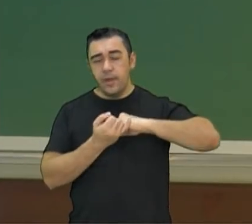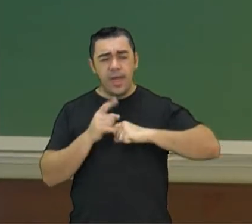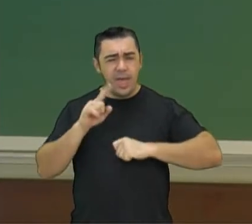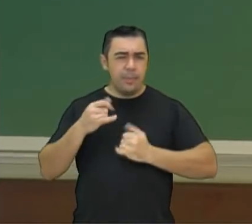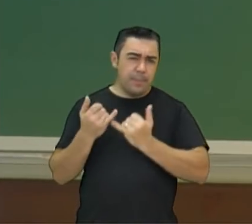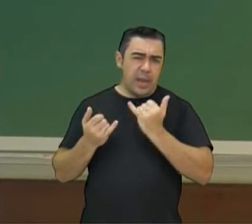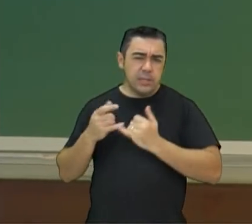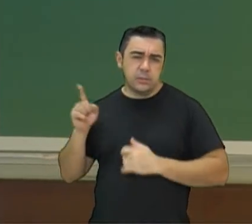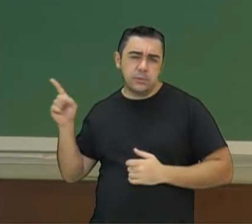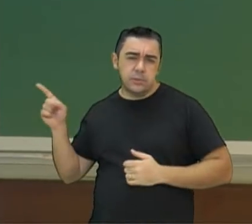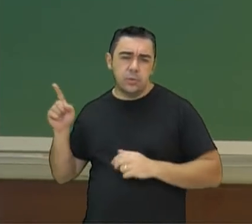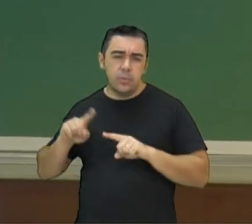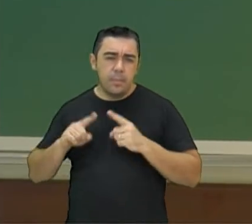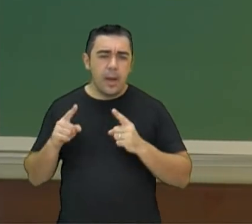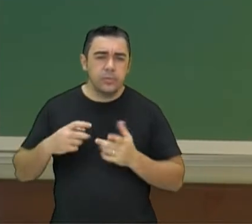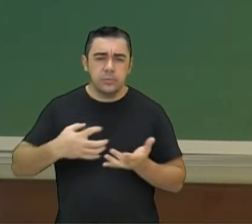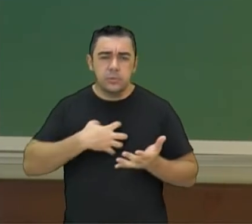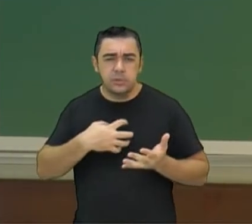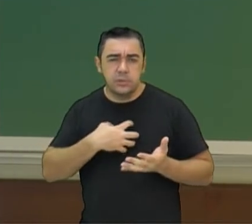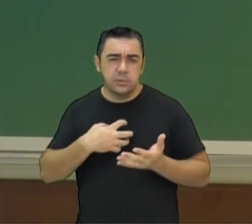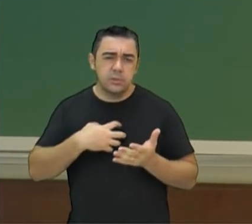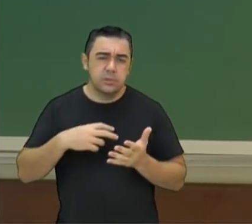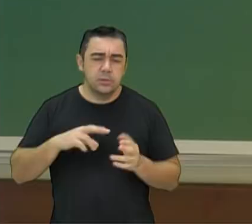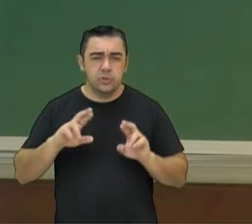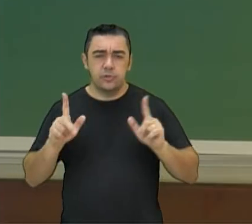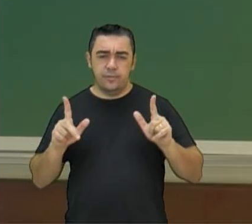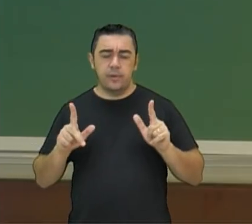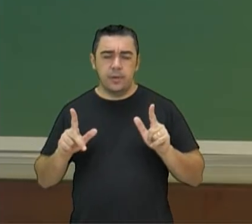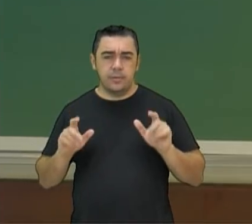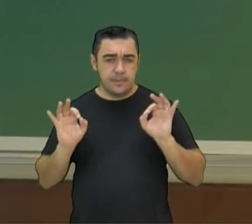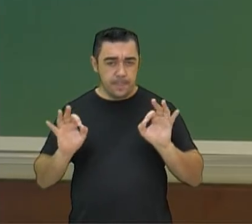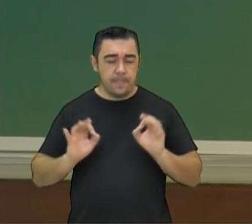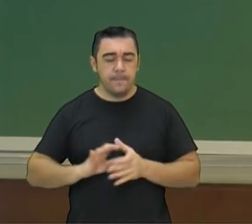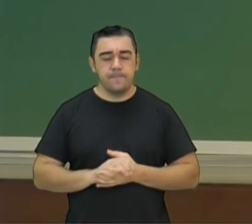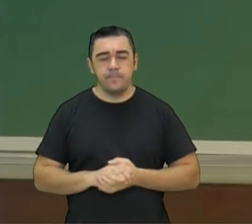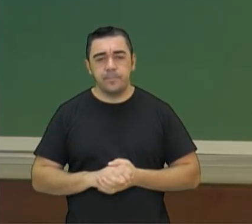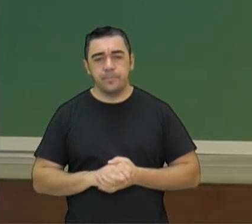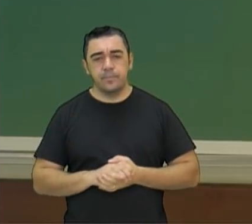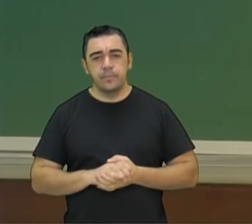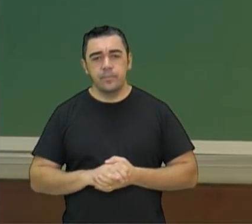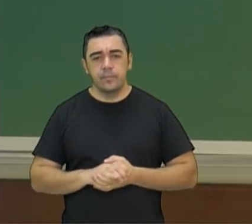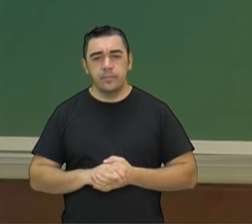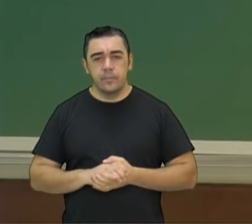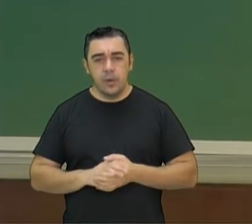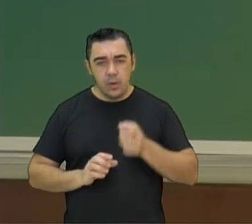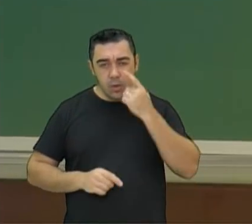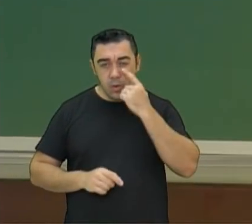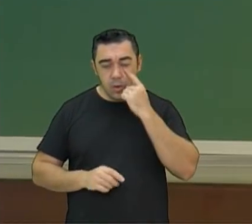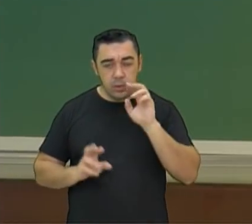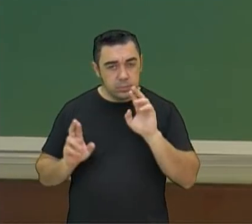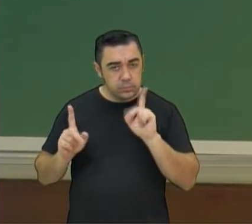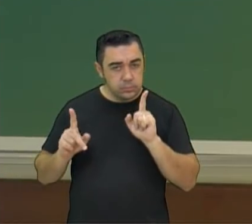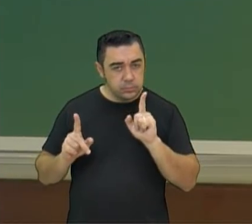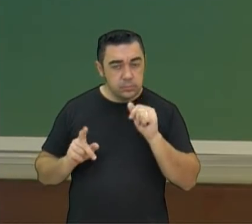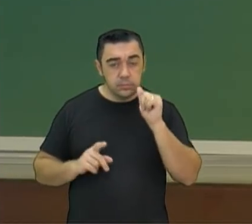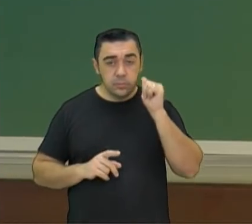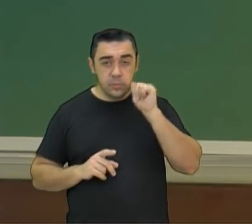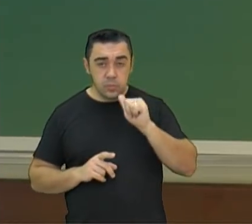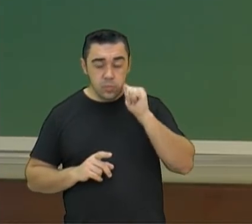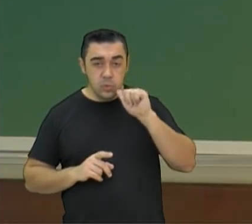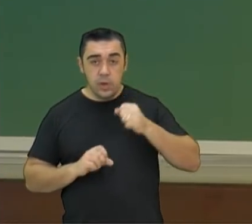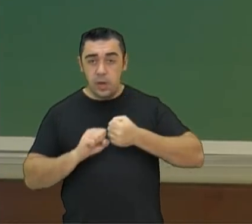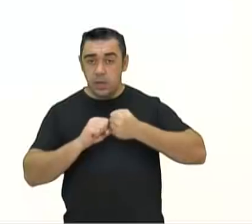ele dá uma alterada no sentido da frase, certo? Agora, observem ali a diferença entre mulher